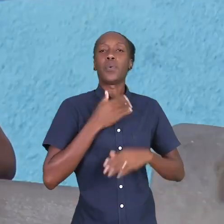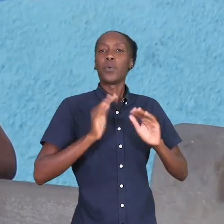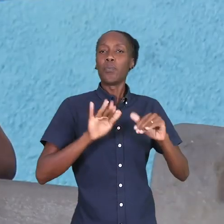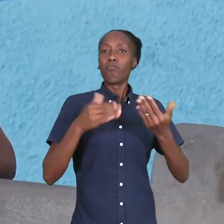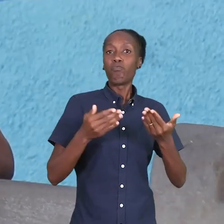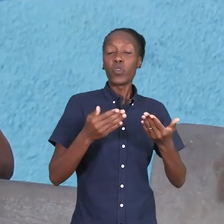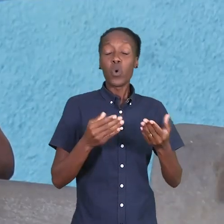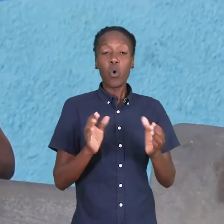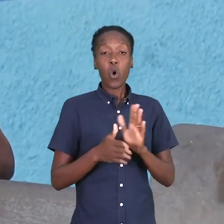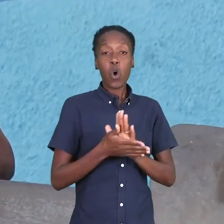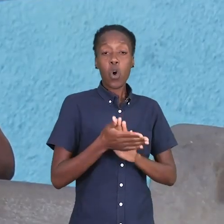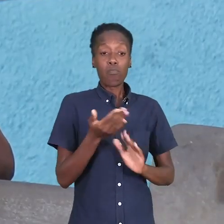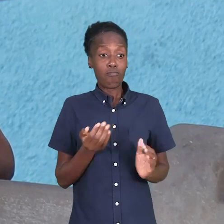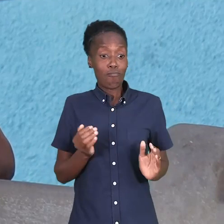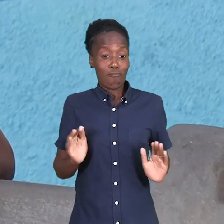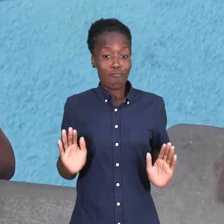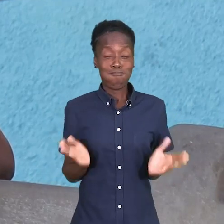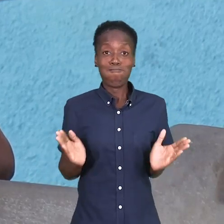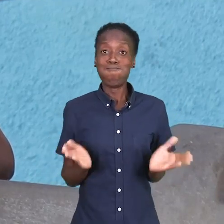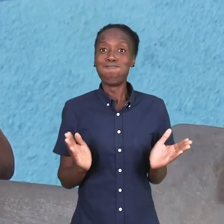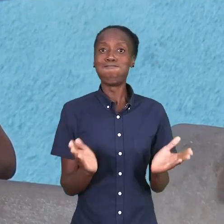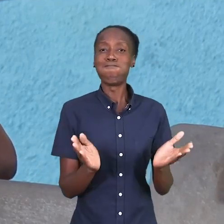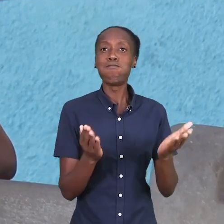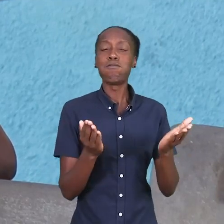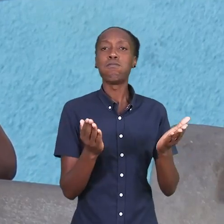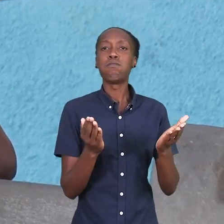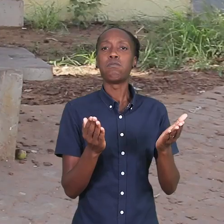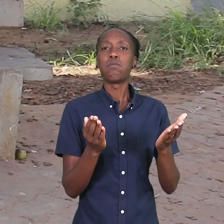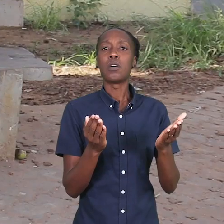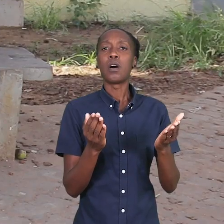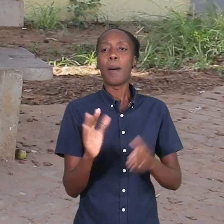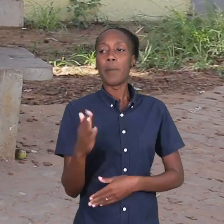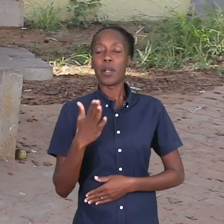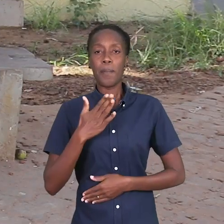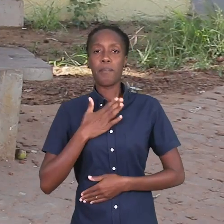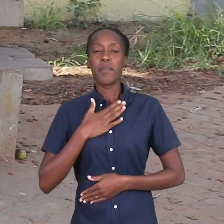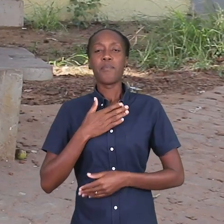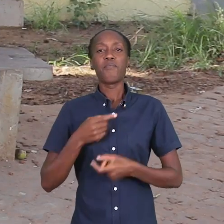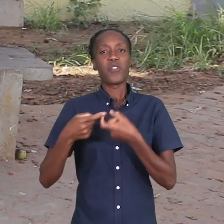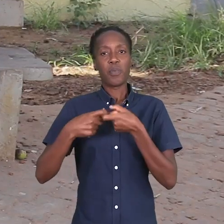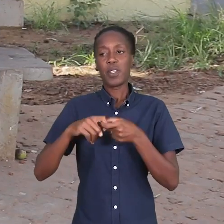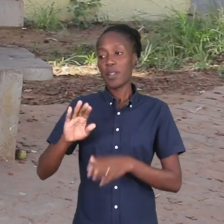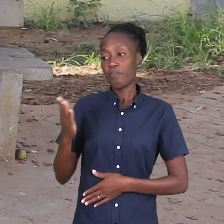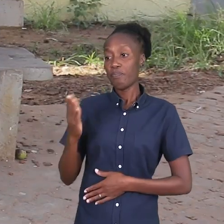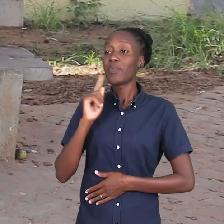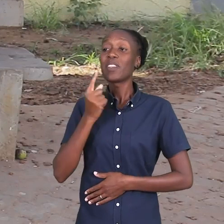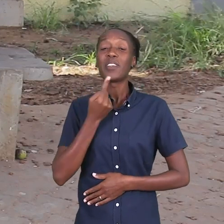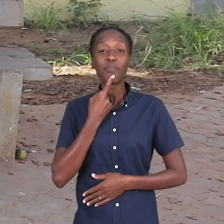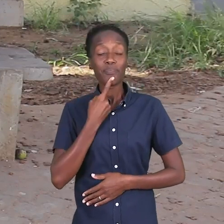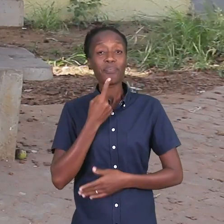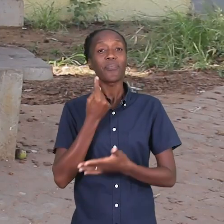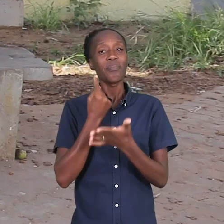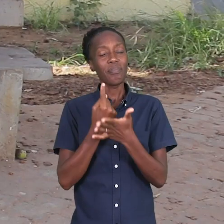iniciativa empoderadora para os meus próximos. Como a Sheila bem disse, é através de exemplos,